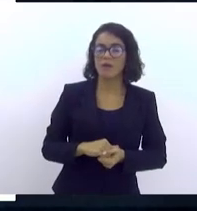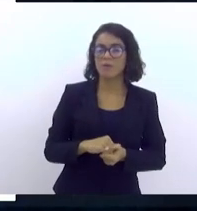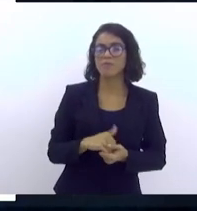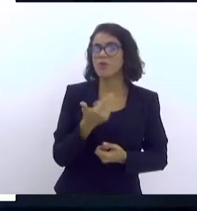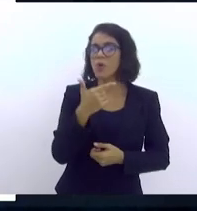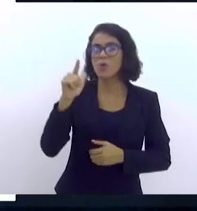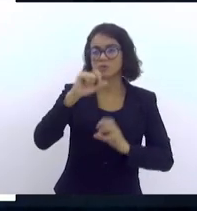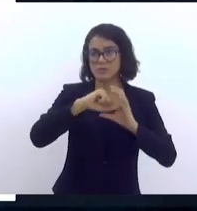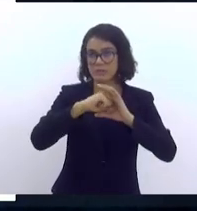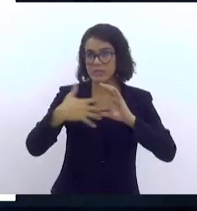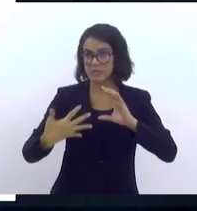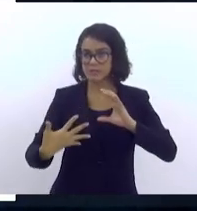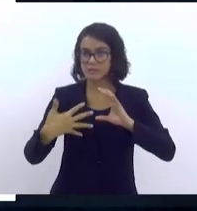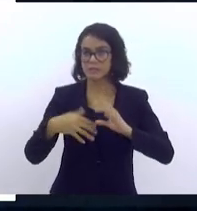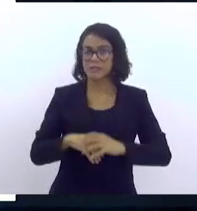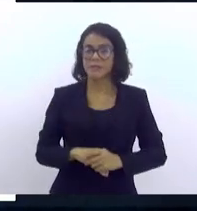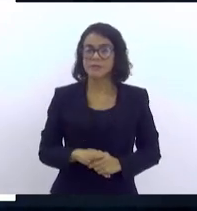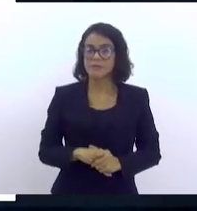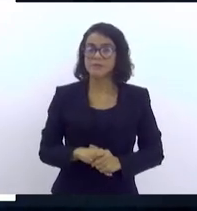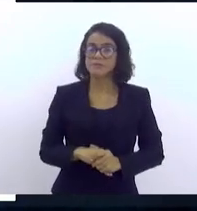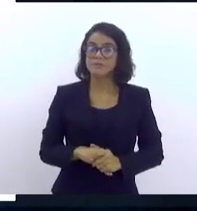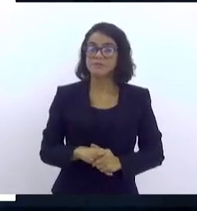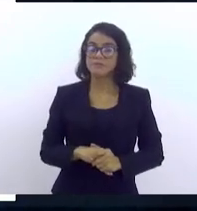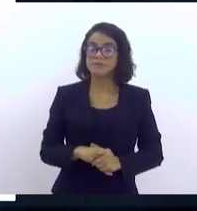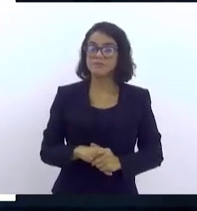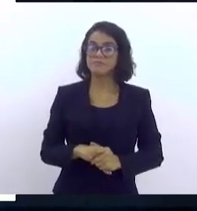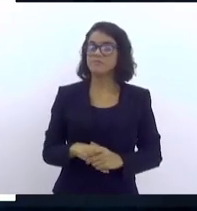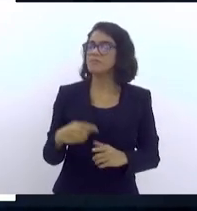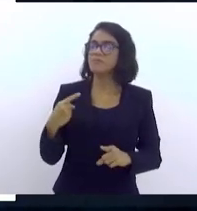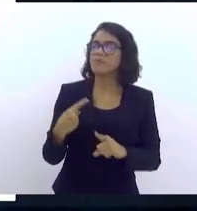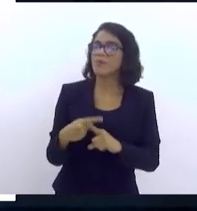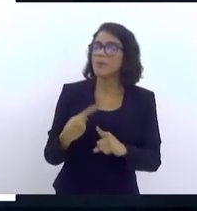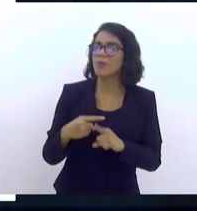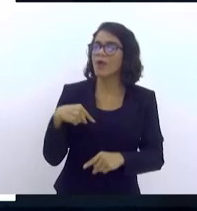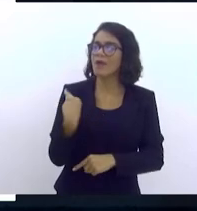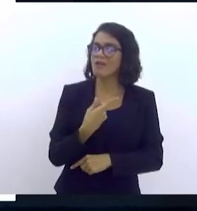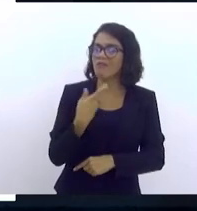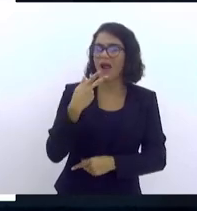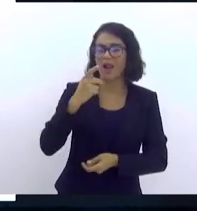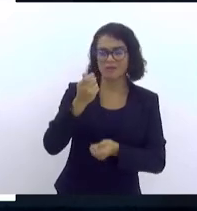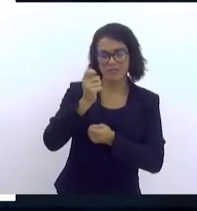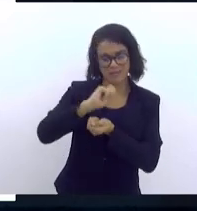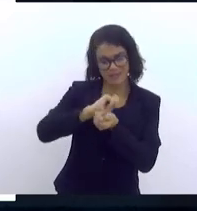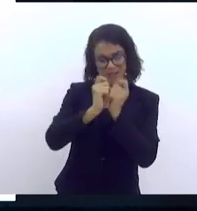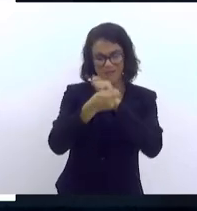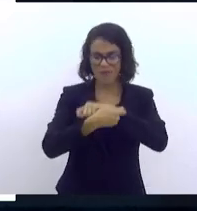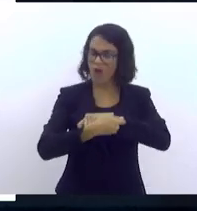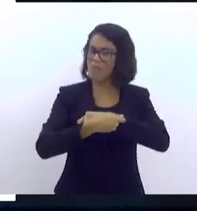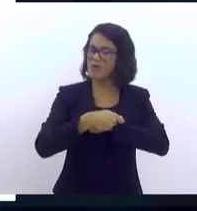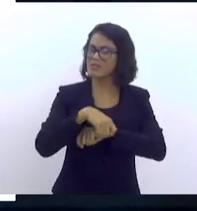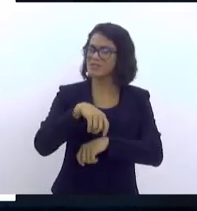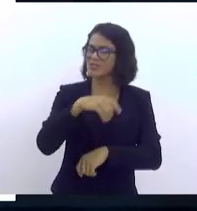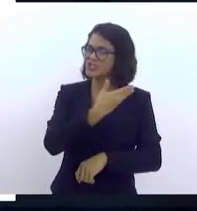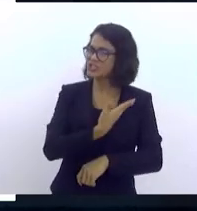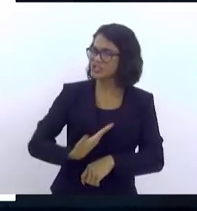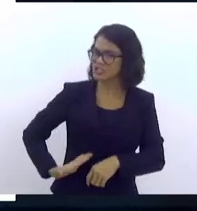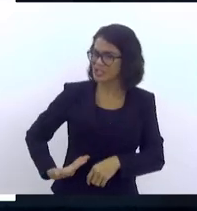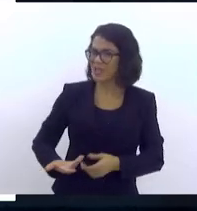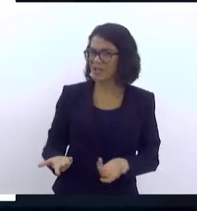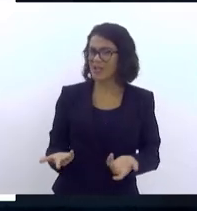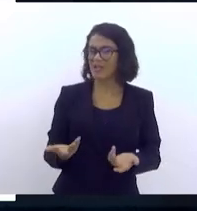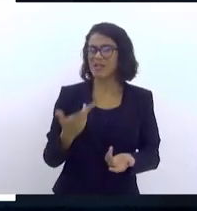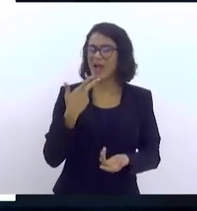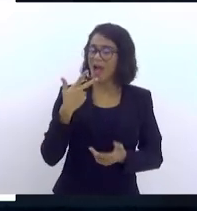pode passar por favor Por que que a gente fala sobre reformas de estado né é a campanha